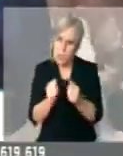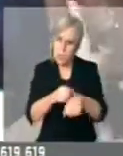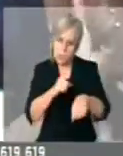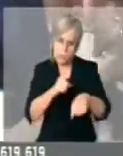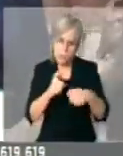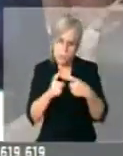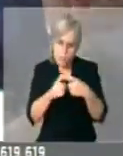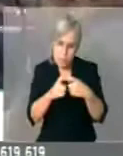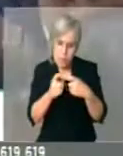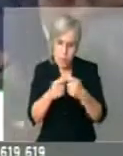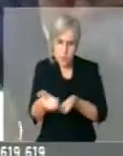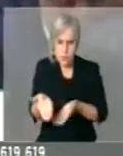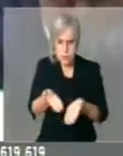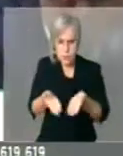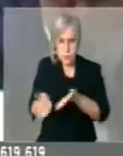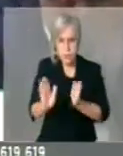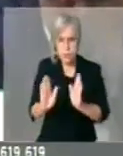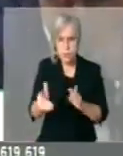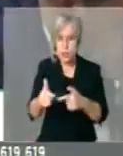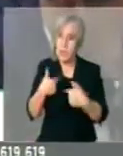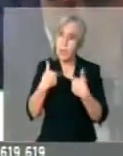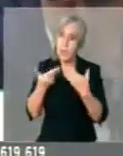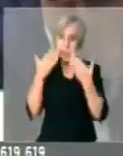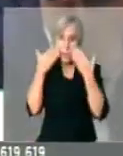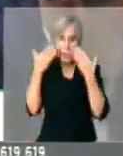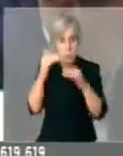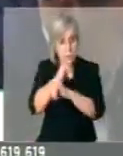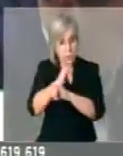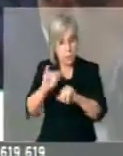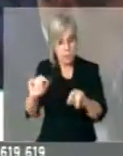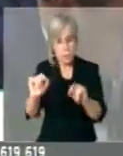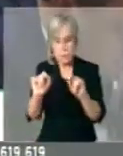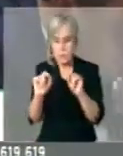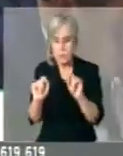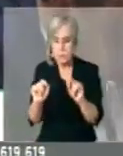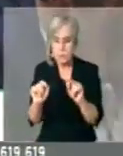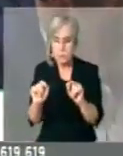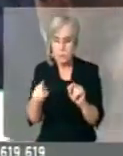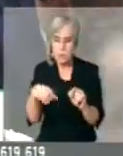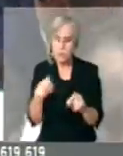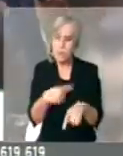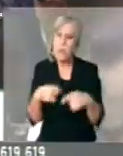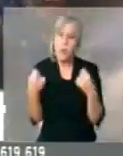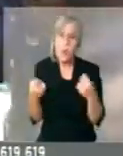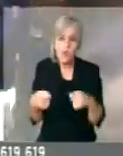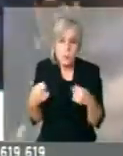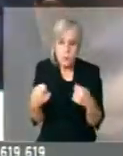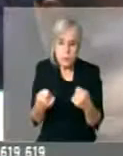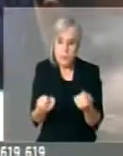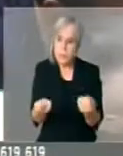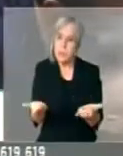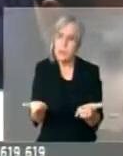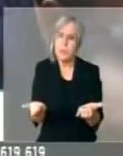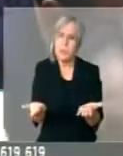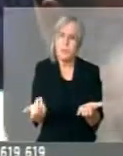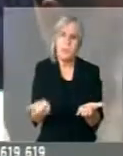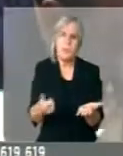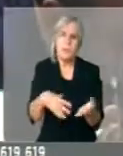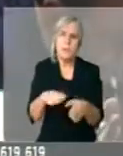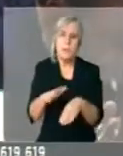serviço médico, mas o que eu quero testemunhar de que nós precisamos ter um pouco mais